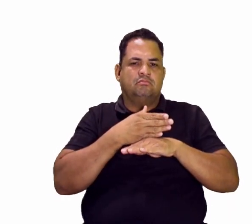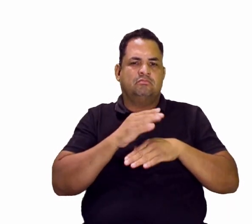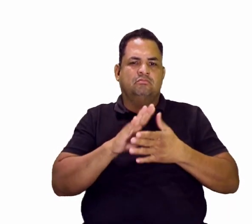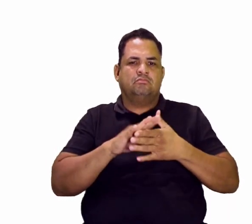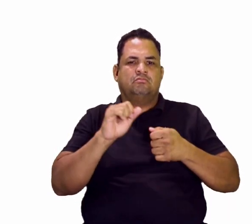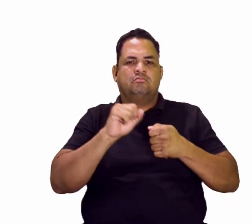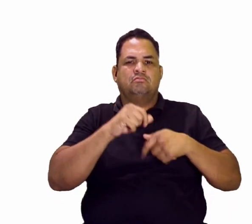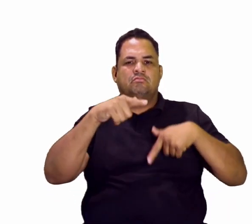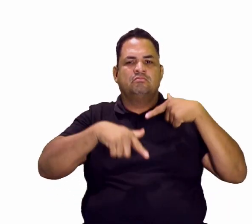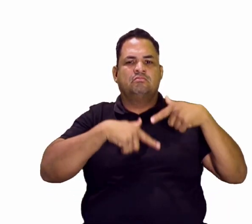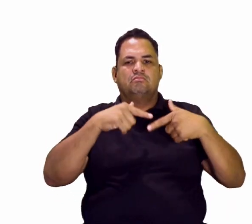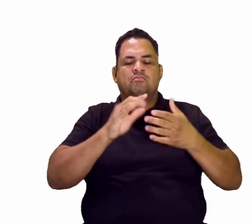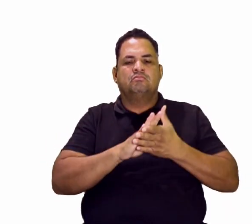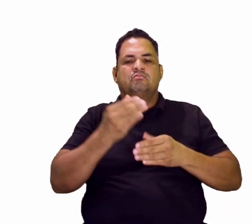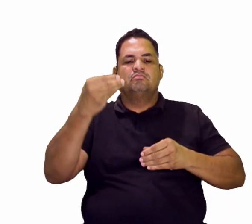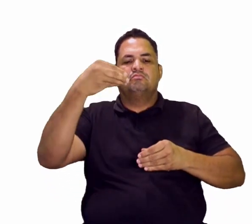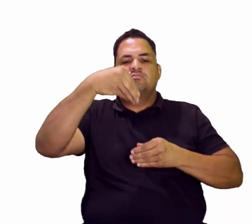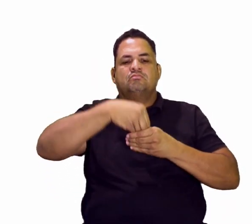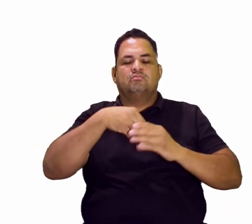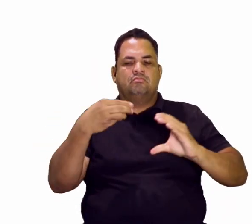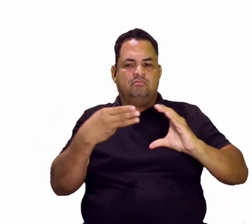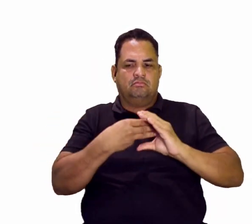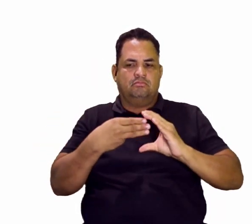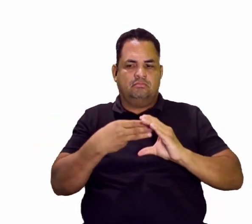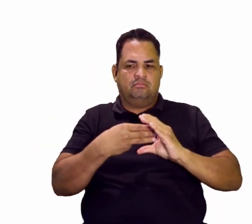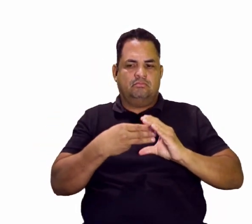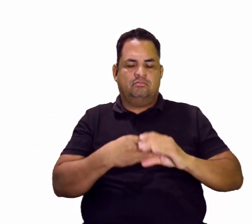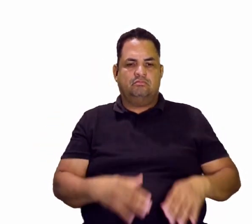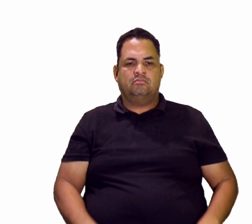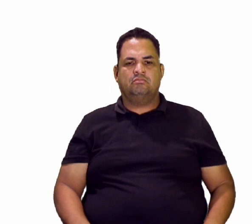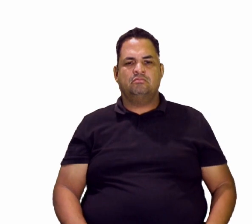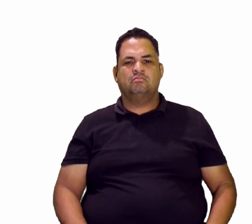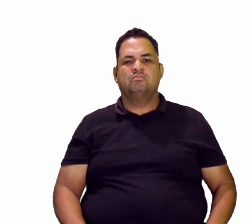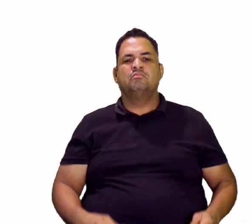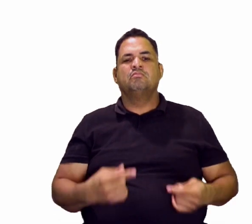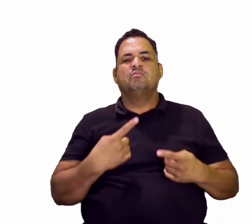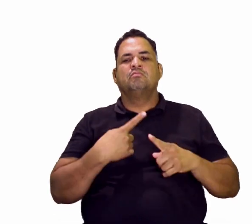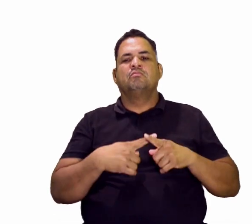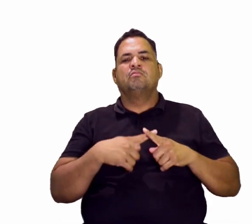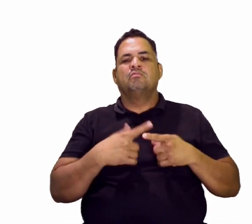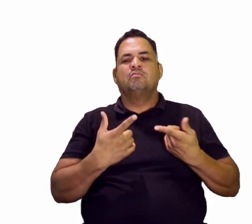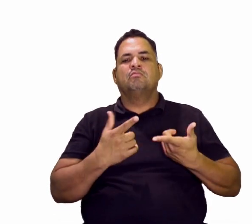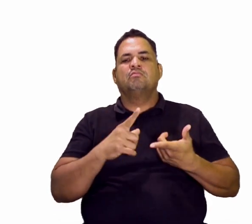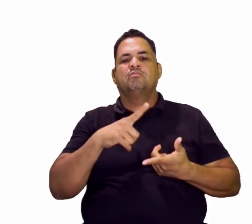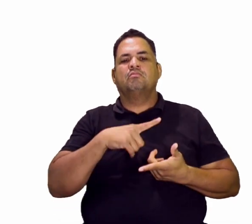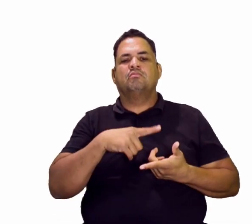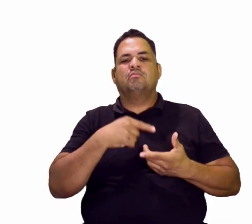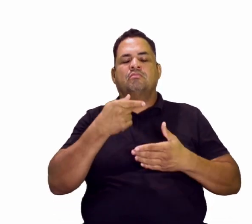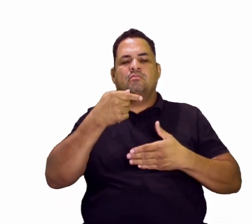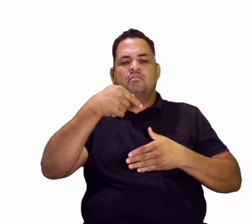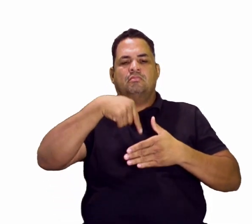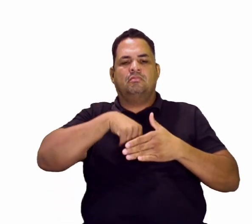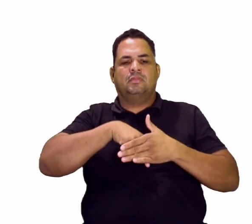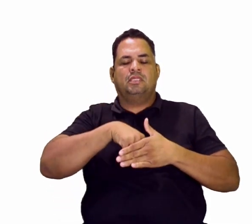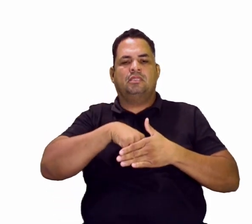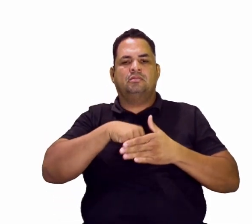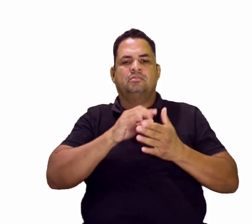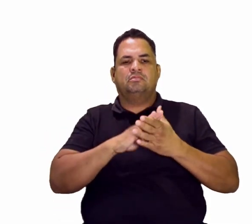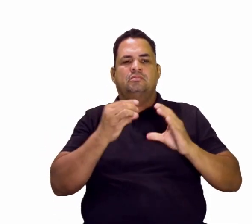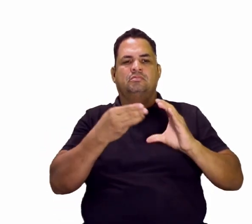realizando atividades quando dentro de uma célula, tá? De um ser vivo, pois apenas se reproduzem nesse interior dessas